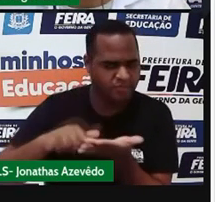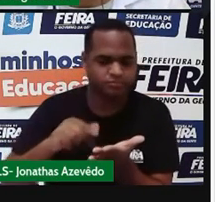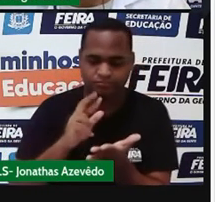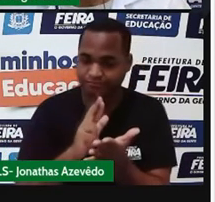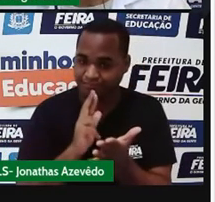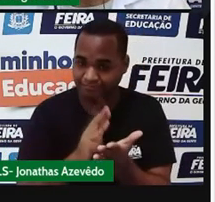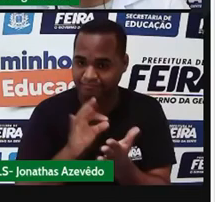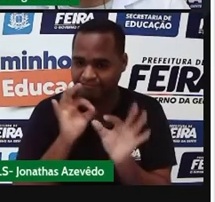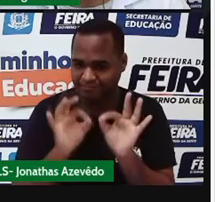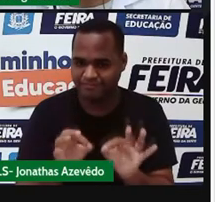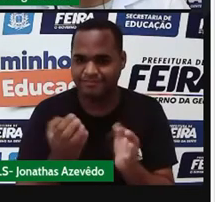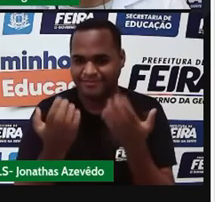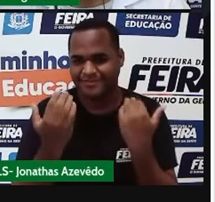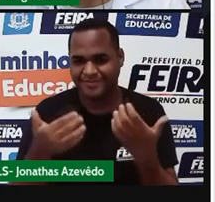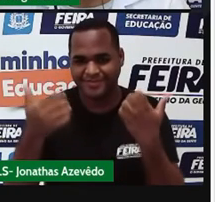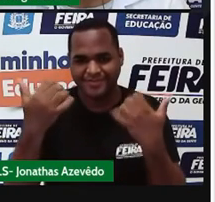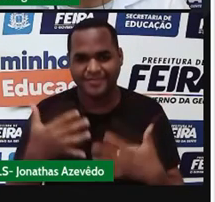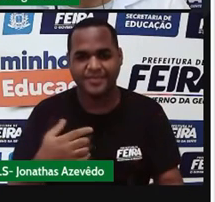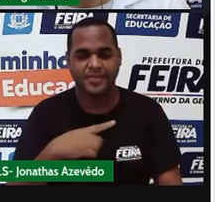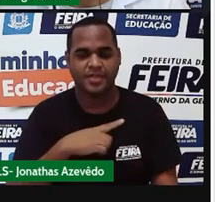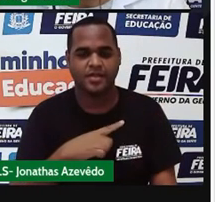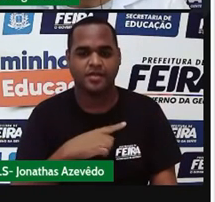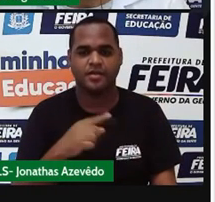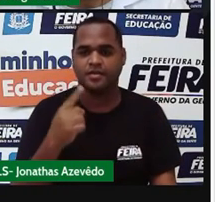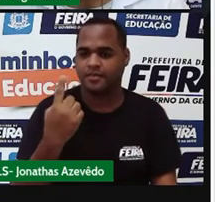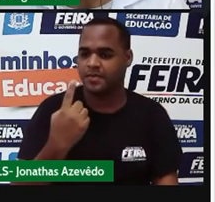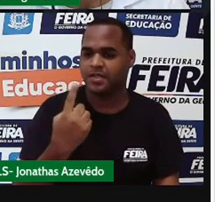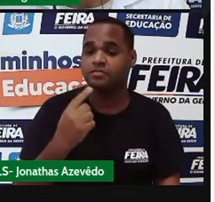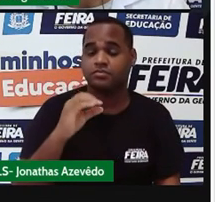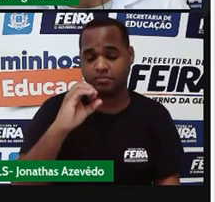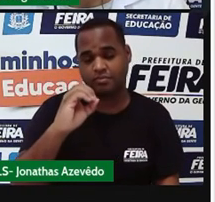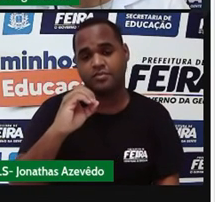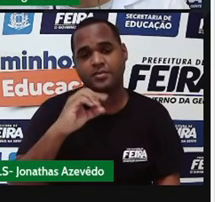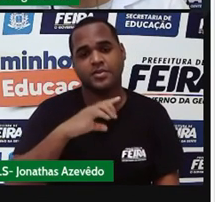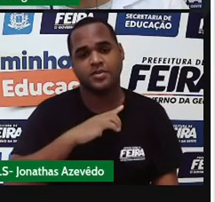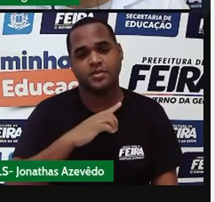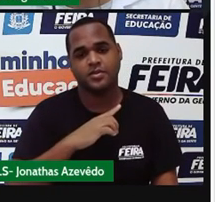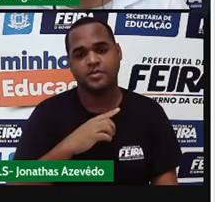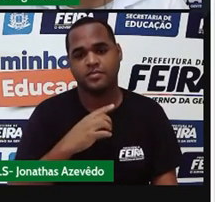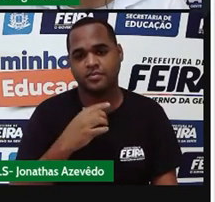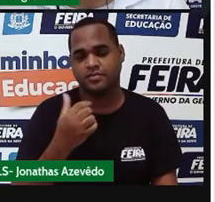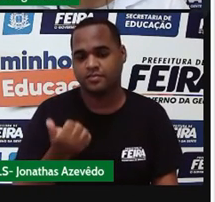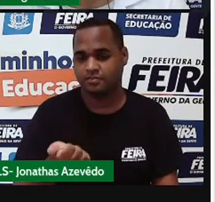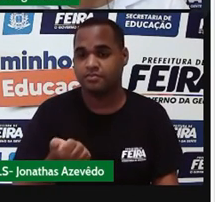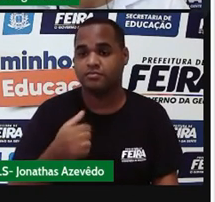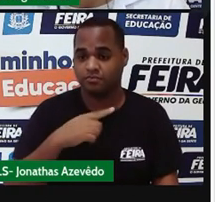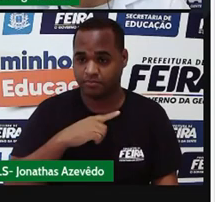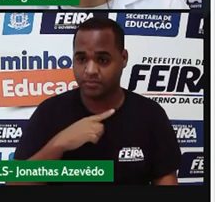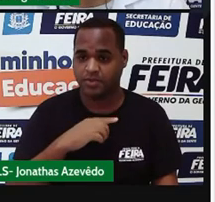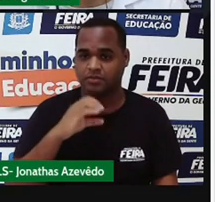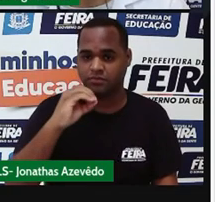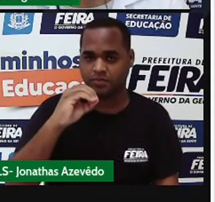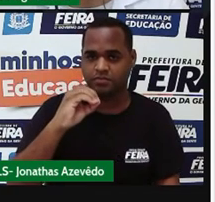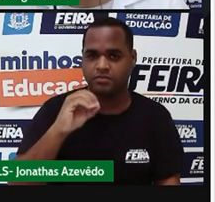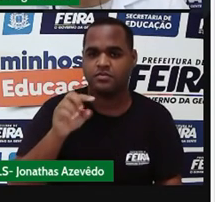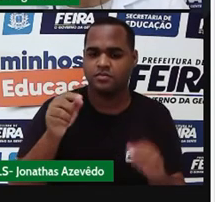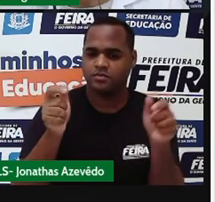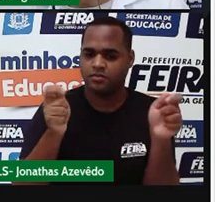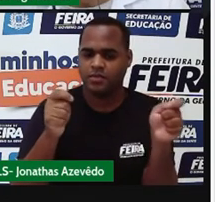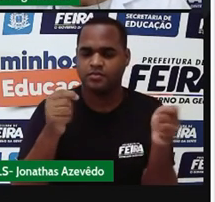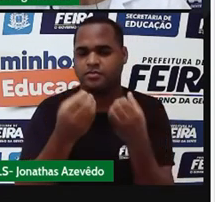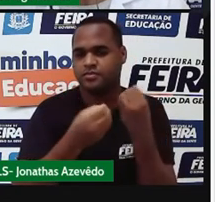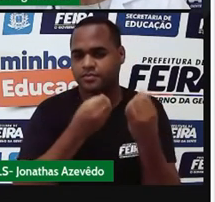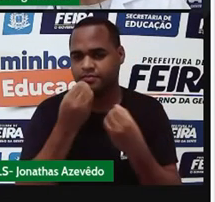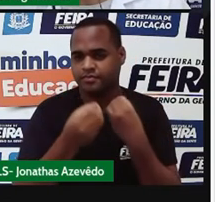ó essa primeira tem 10 na frente tá então essa que tem 10 na frente é só você